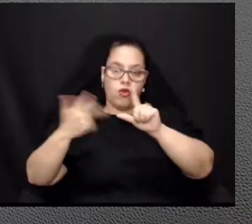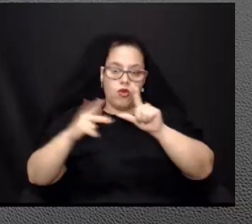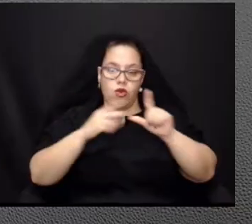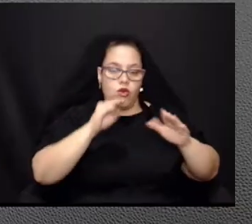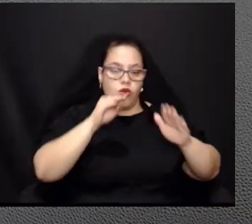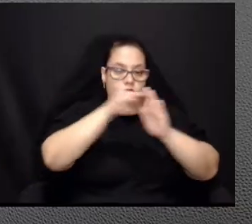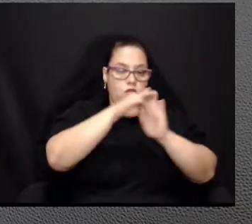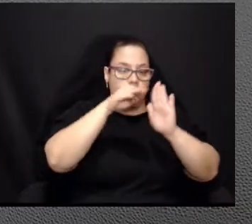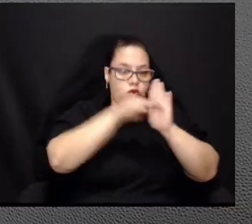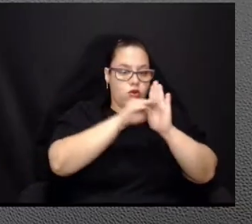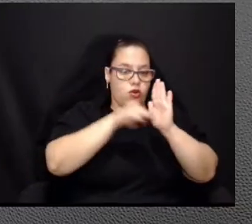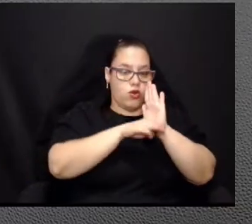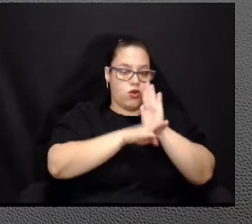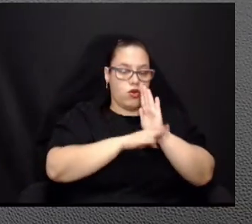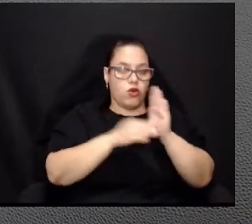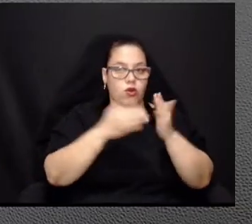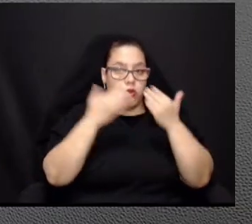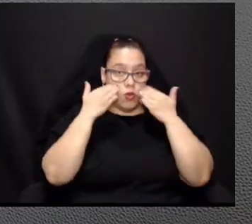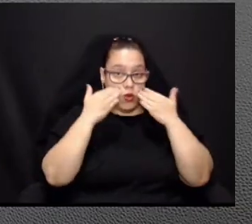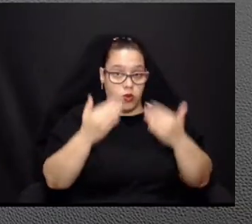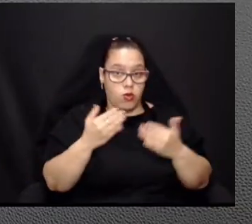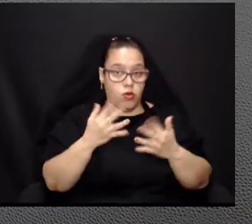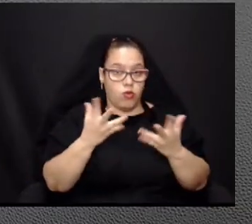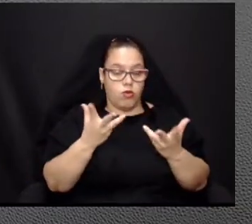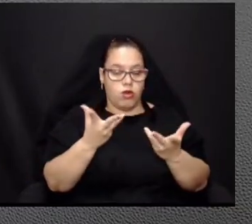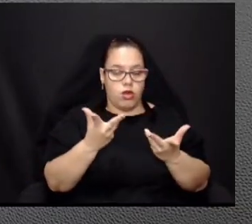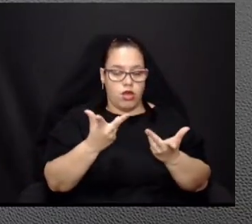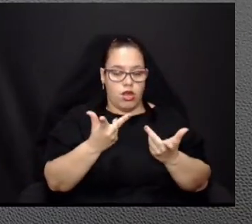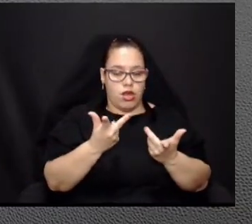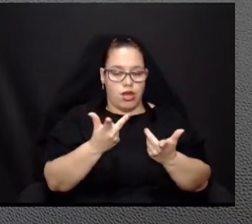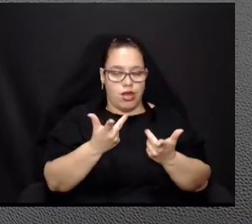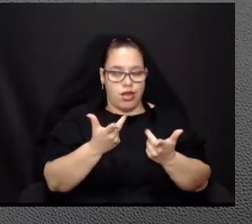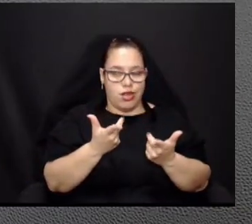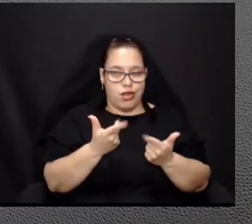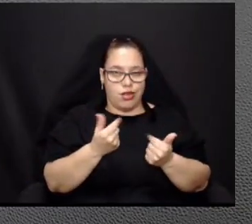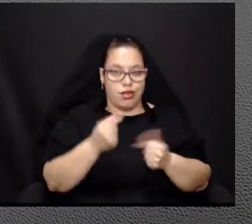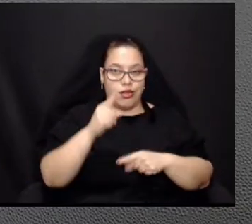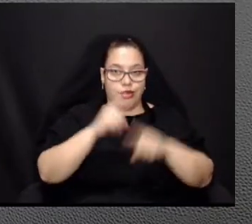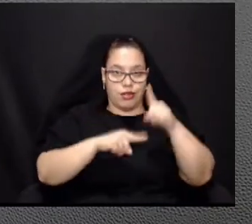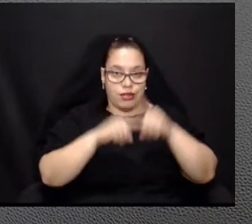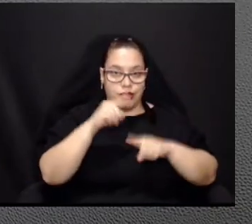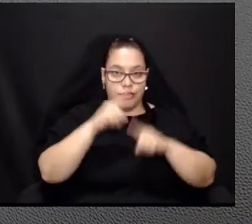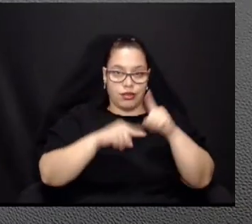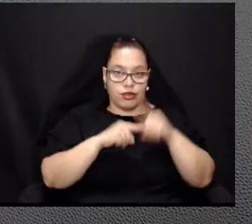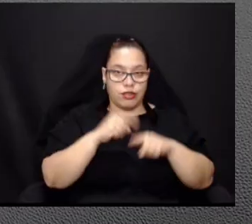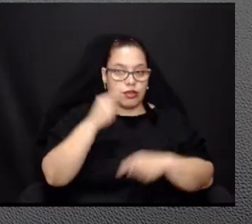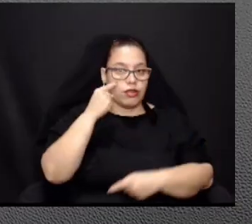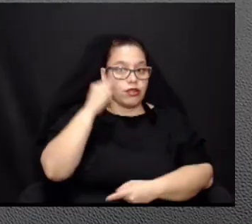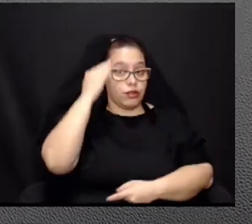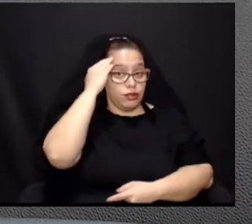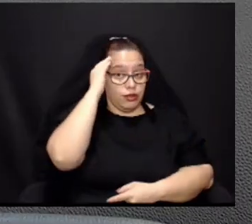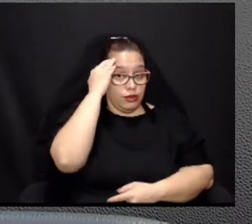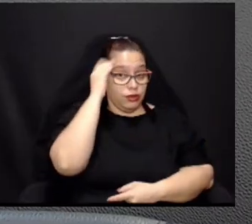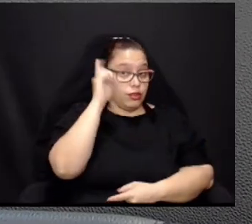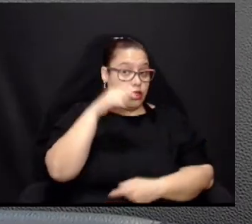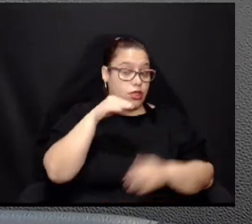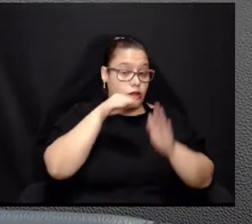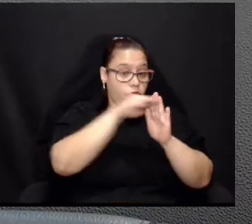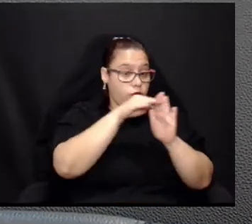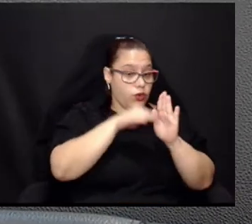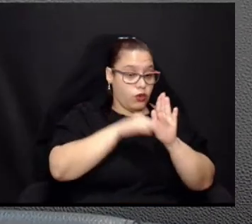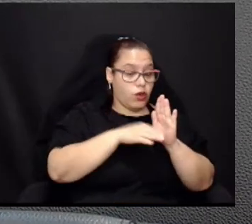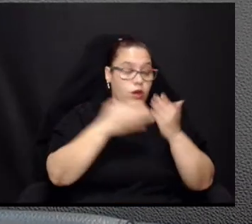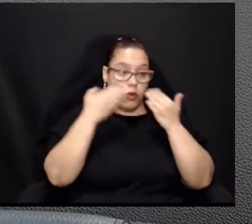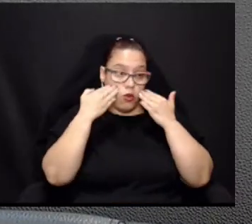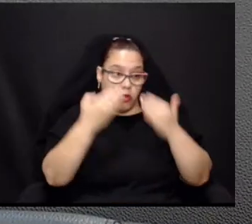público fantástico na casa. Eles trazem objetos aqui para que eles entendam, né, o que é o arquivo público. E aí, depois